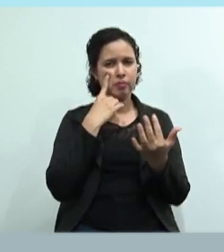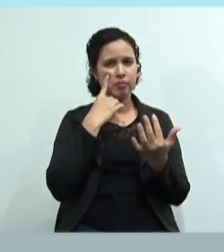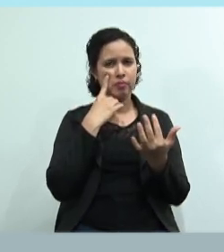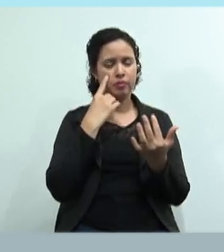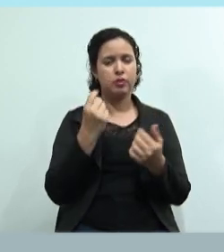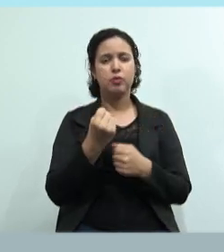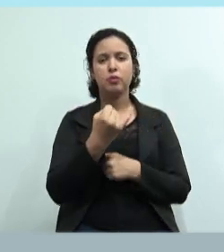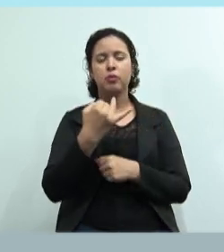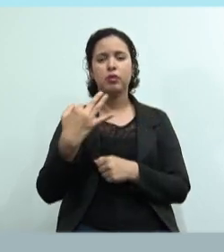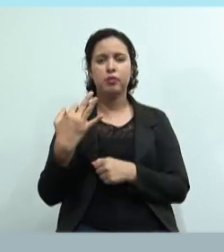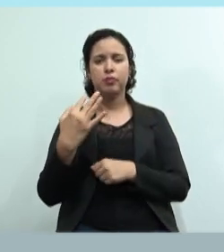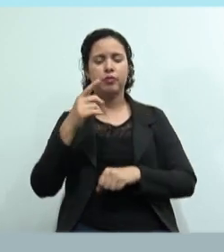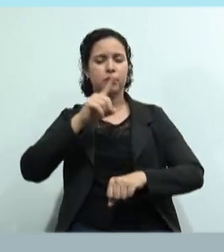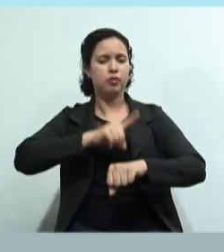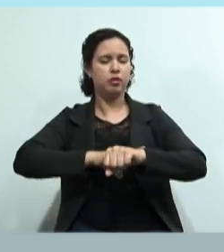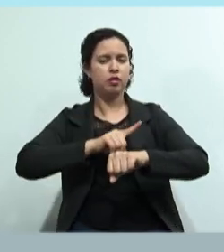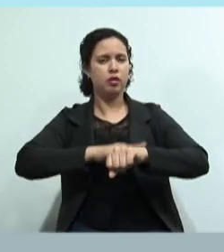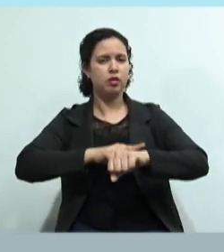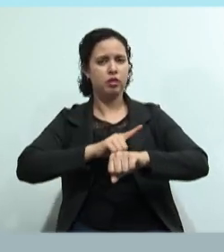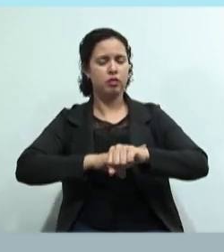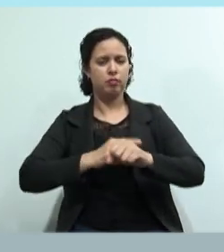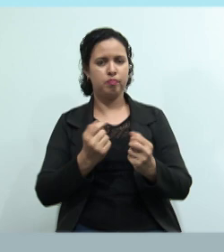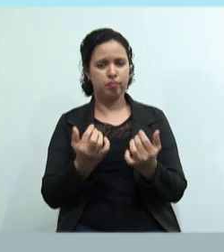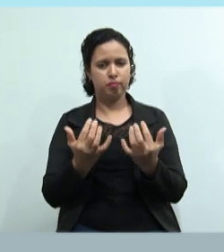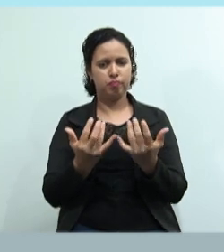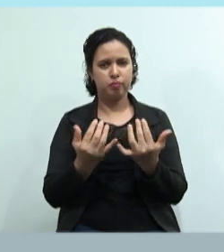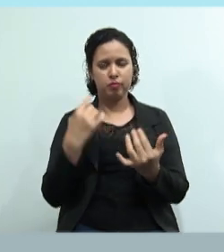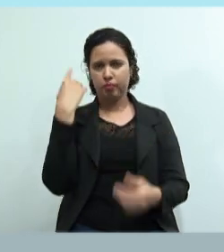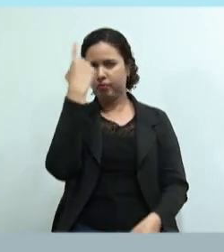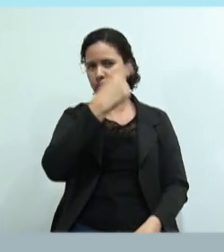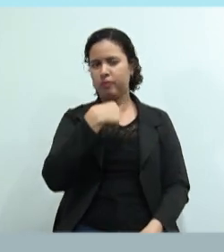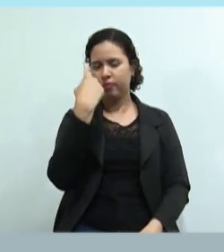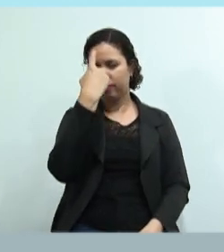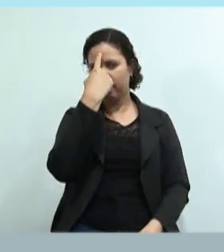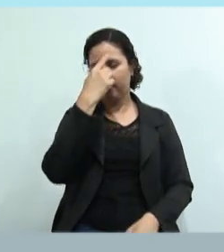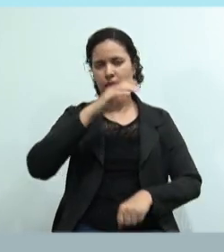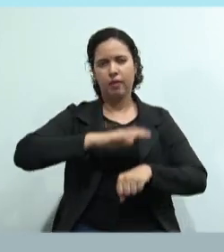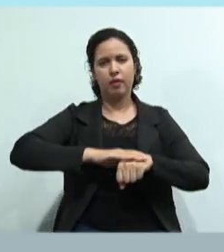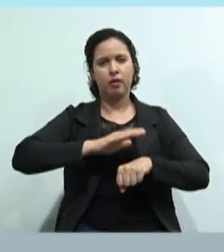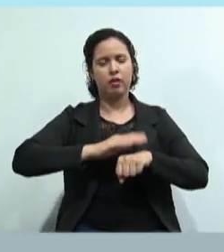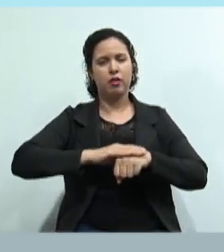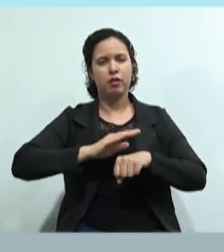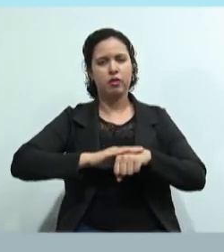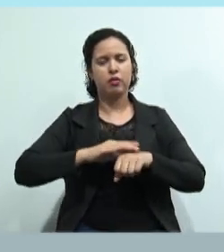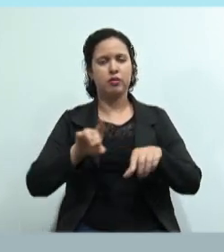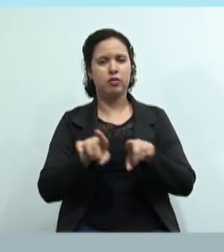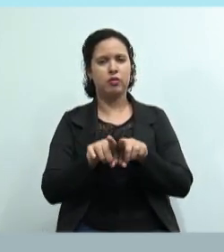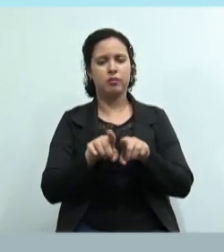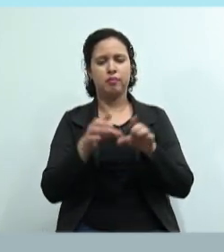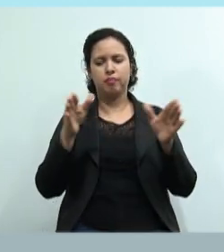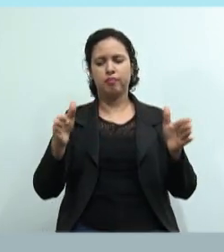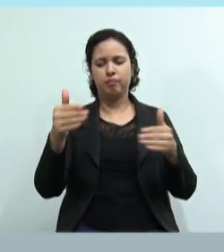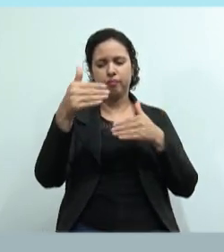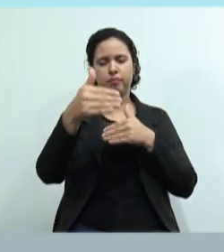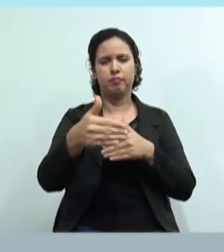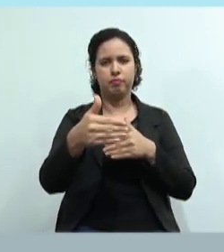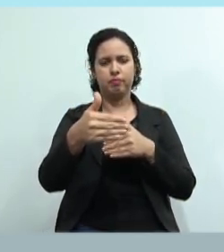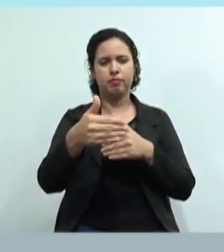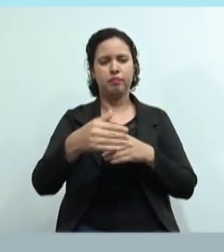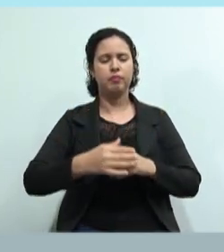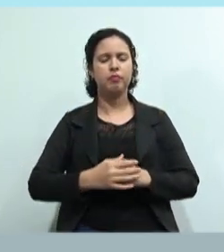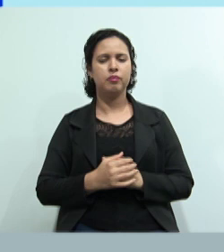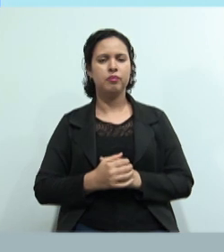hora, o tempo de cozimento, que é de 1 hora, a mão de obra e o custo das embalagens.